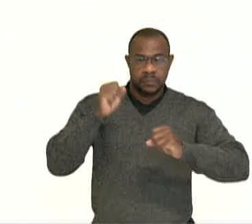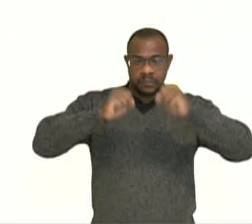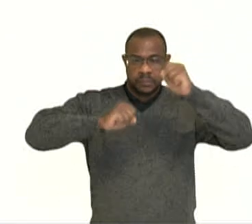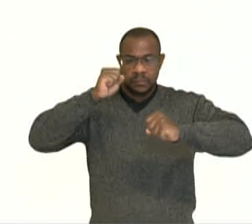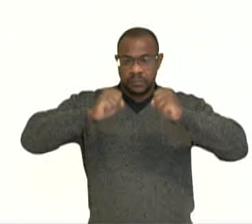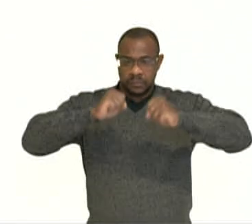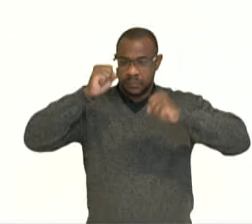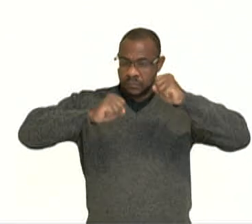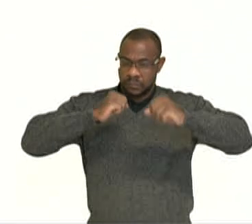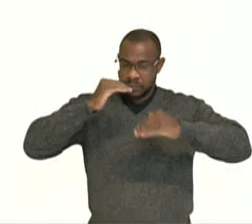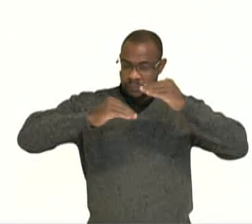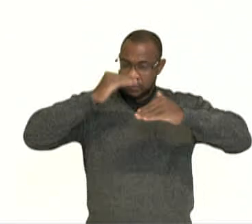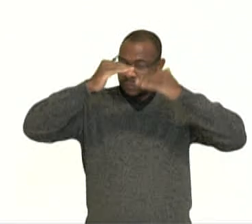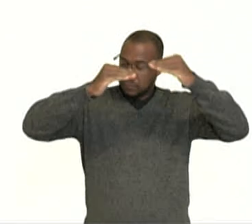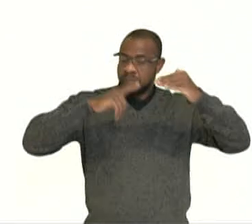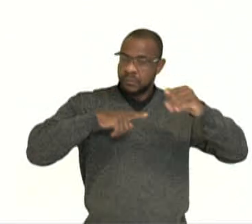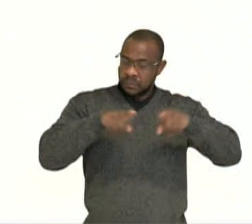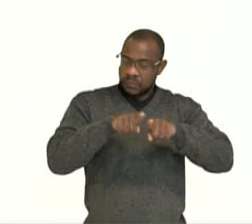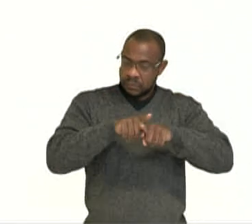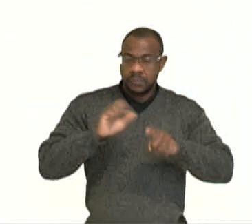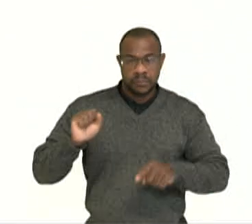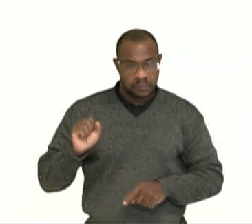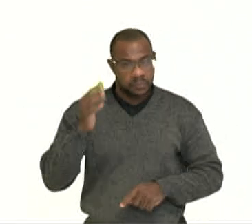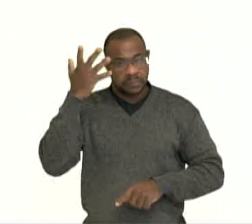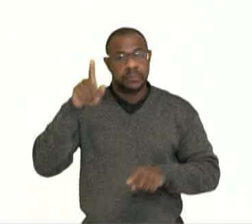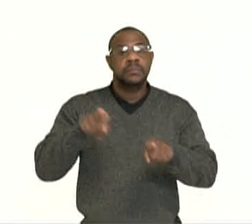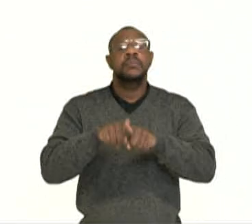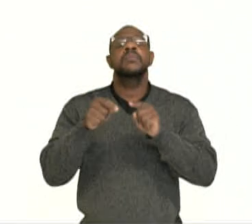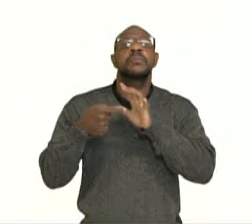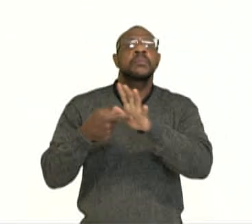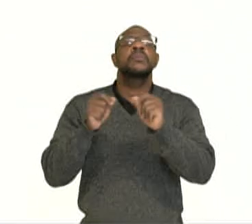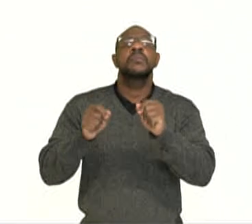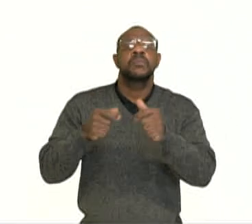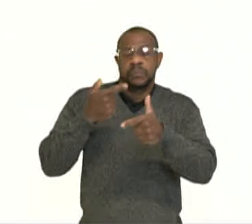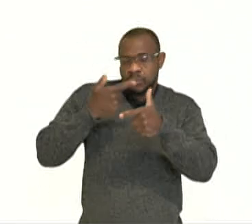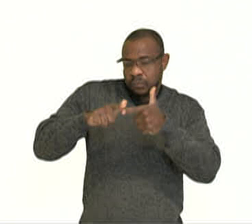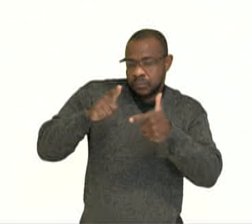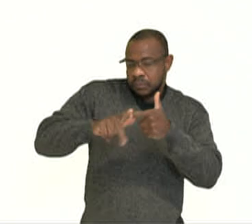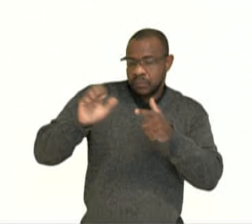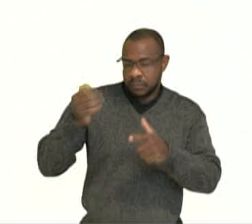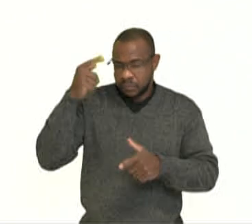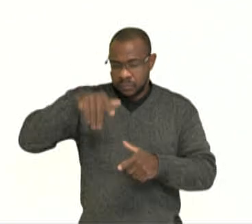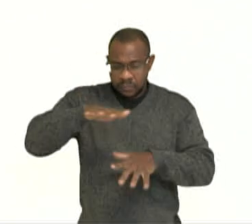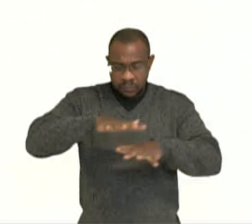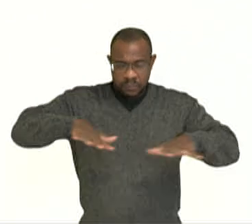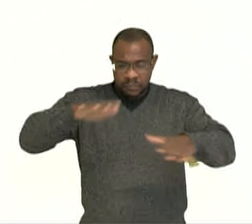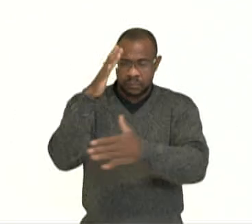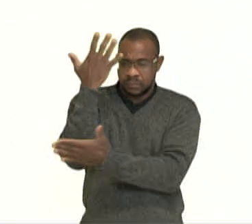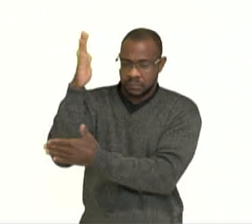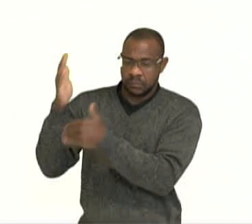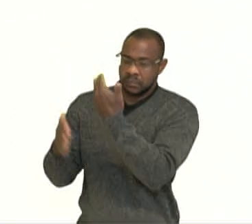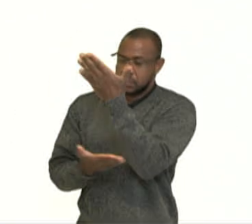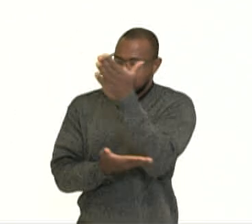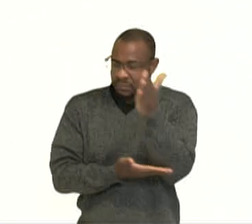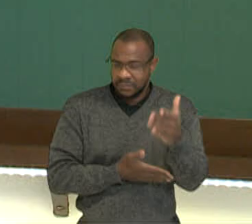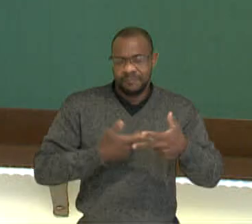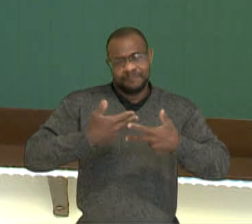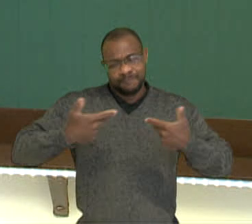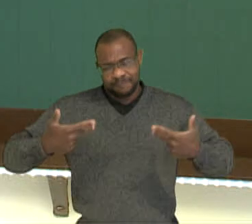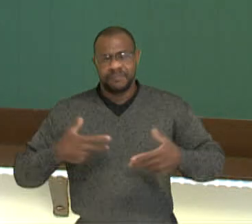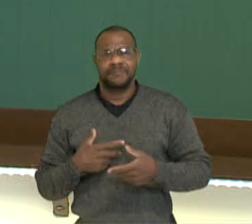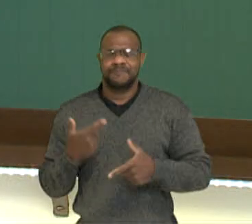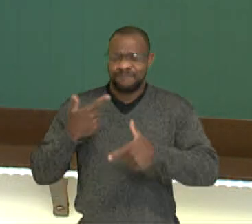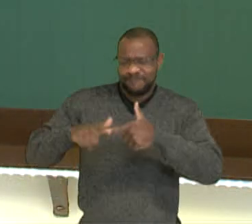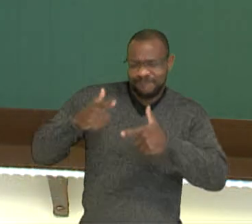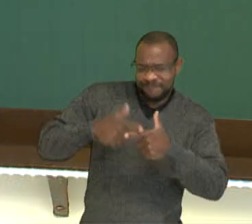Vale também destacar os conflitos que ocorreram no território europeu, que também comprometeram a vegetação do continente. Então, esses grandes conflitos,